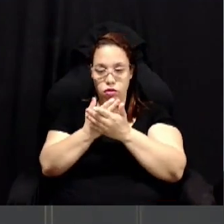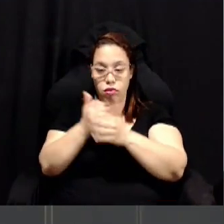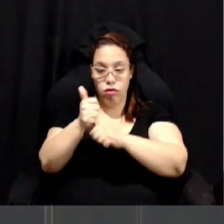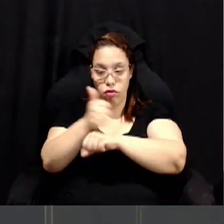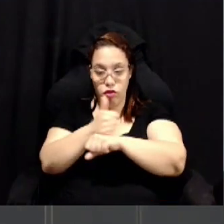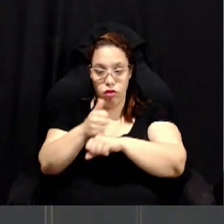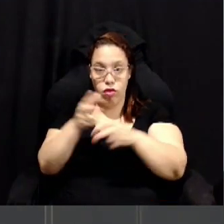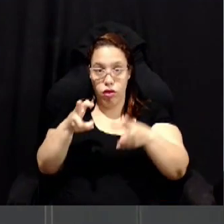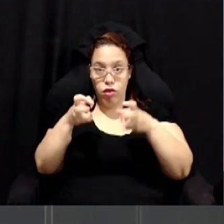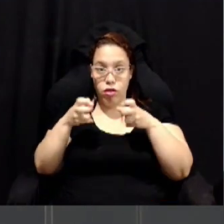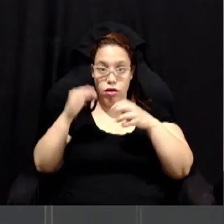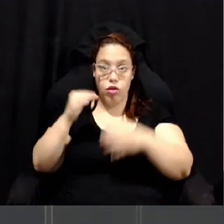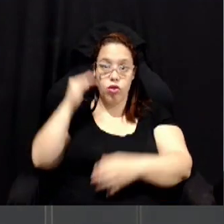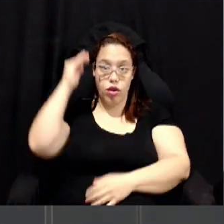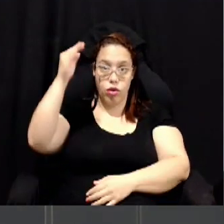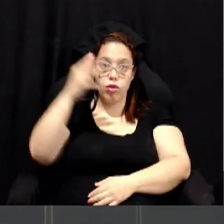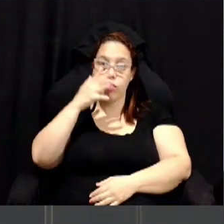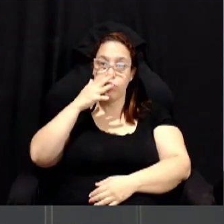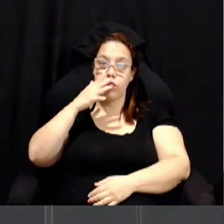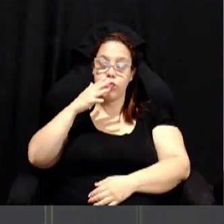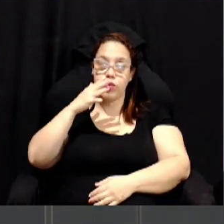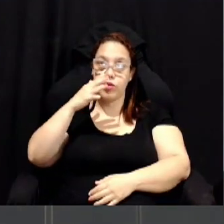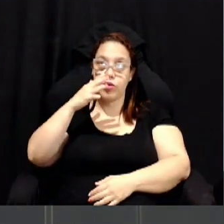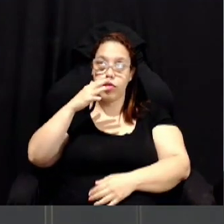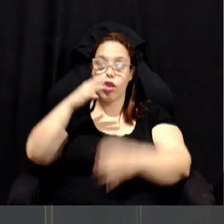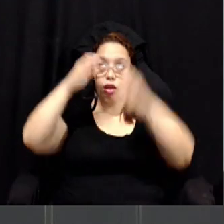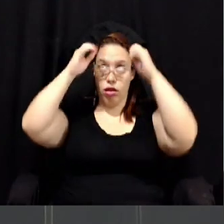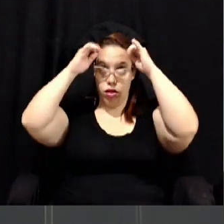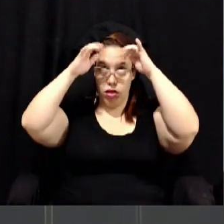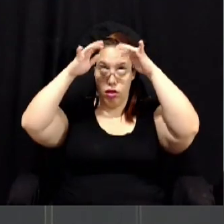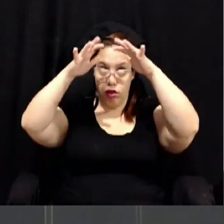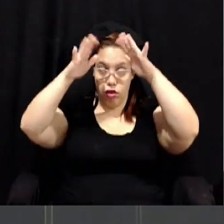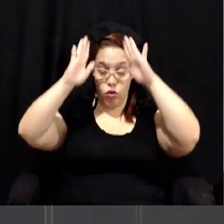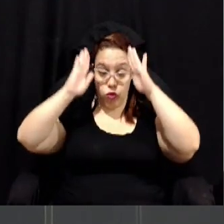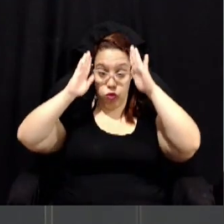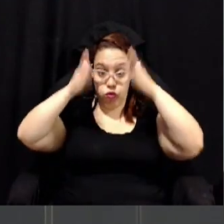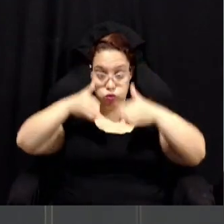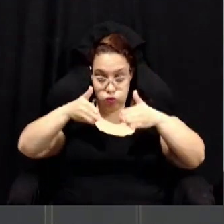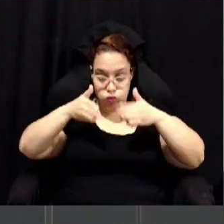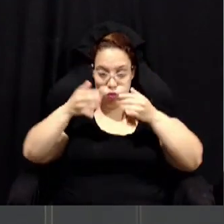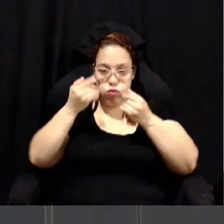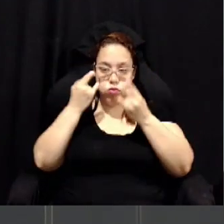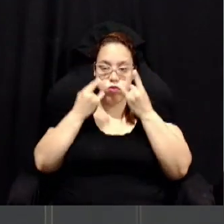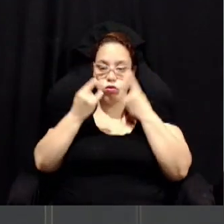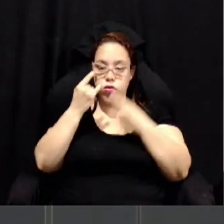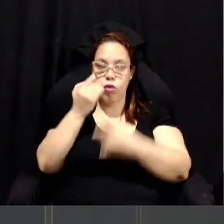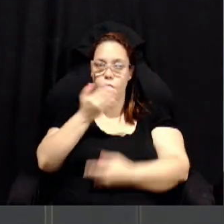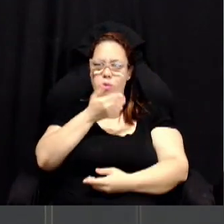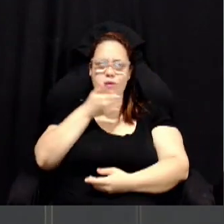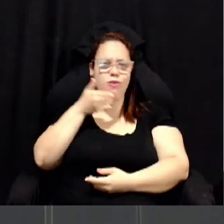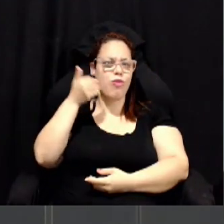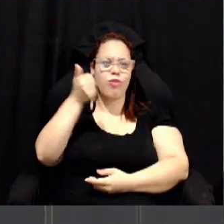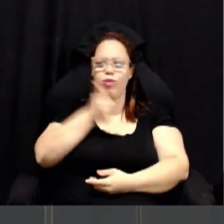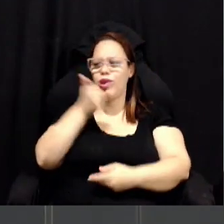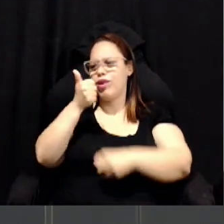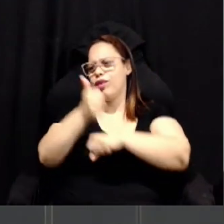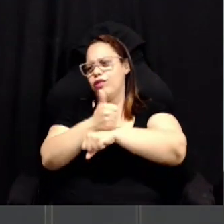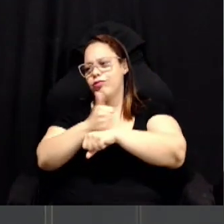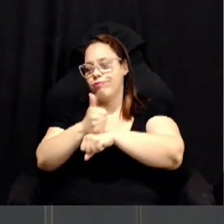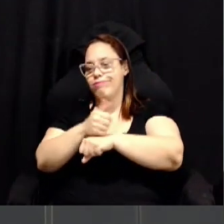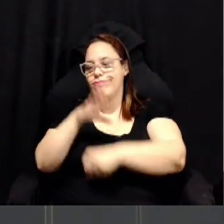adulto autista, ele tem foco em coisas de interesse, que ele pode ser o melhor funcionário da sua